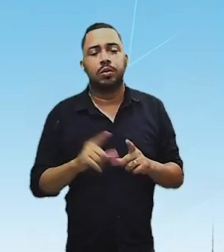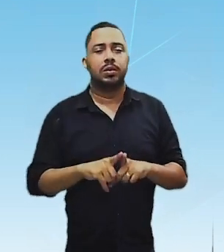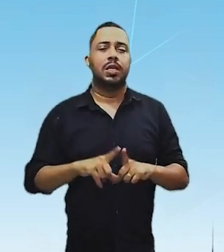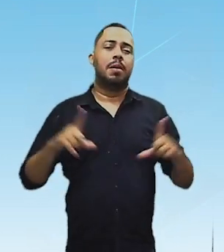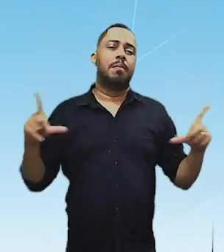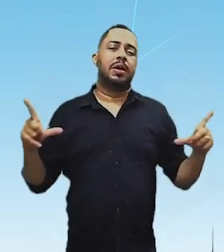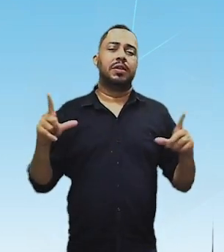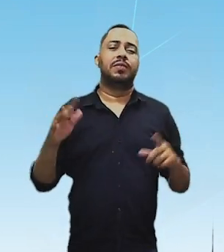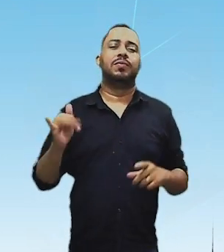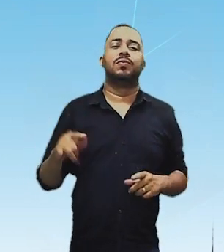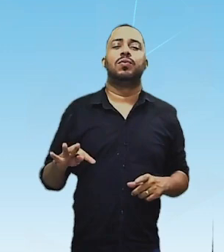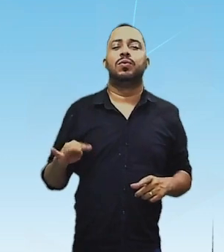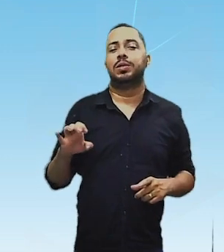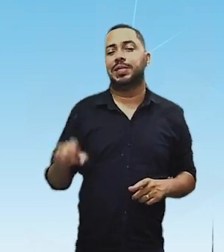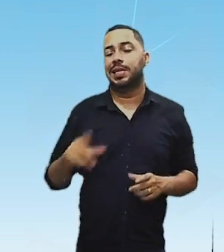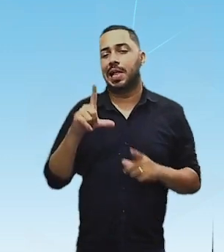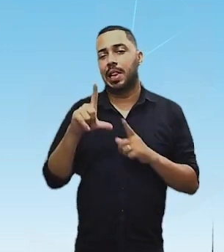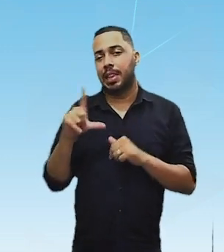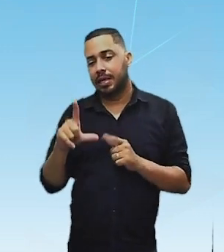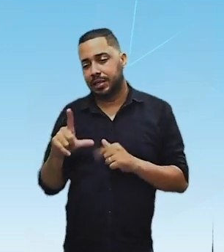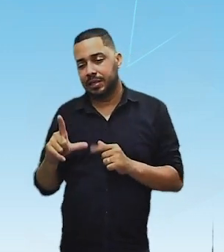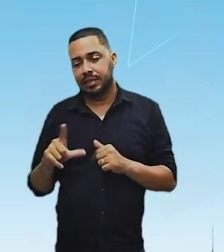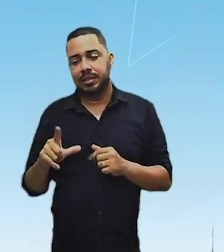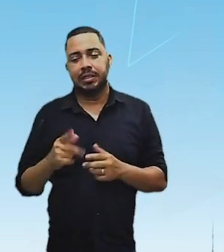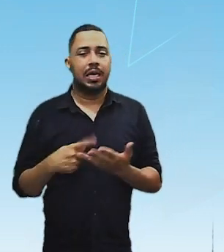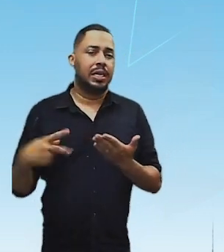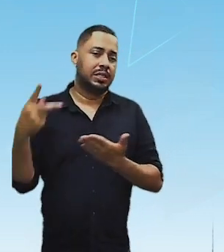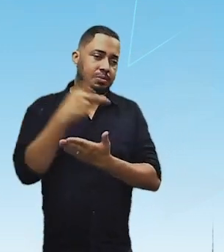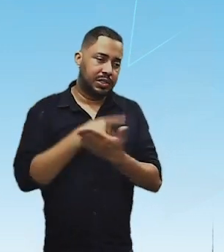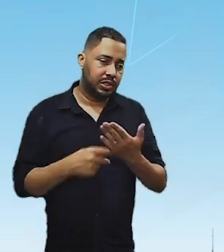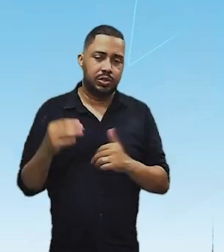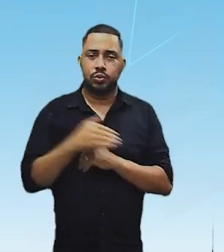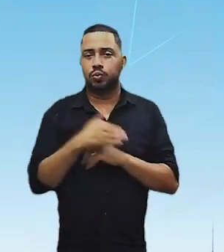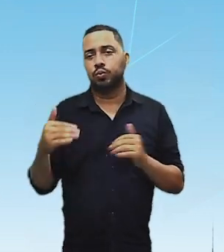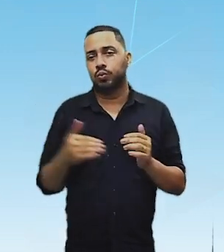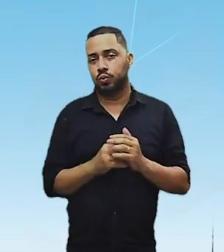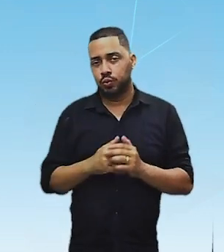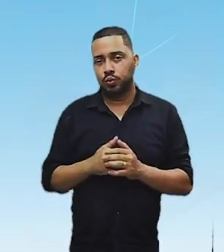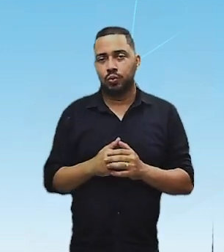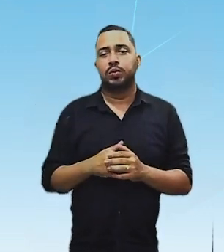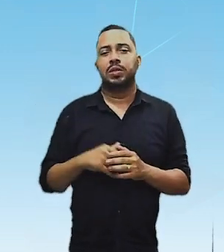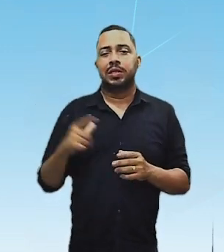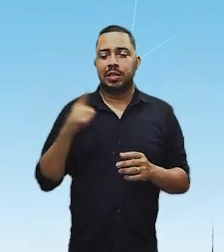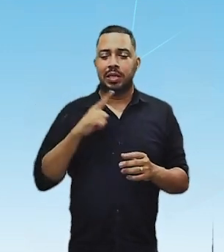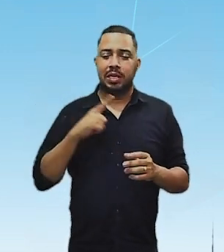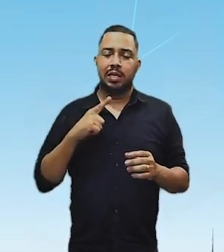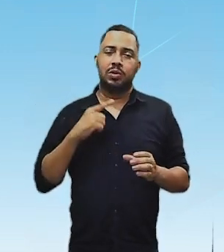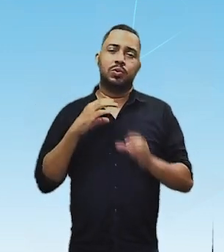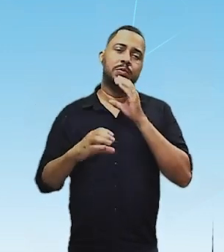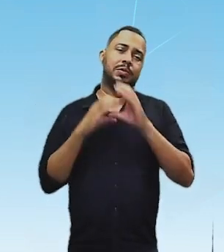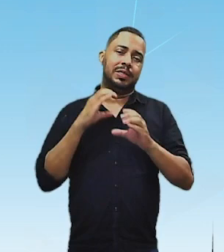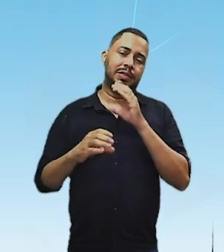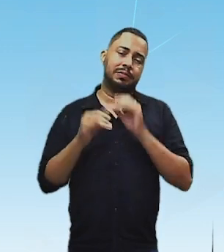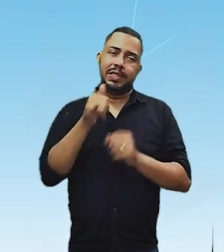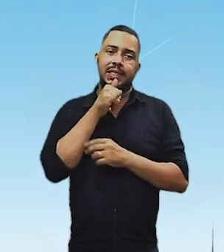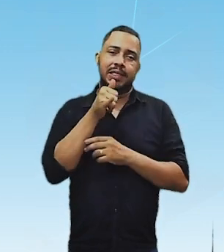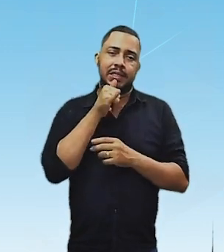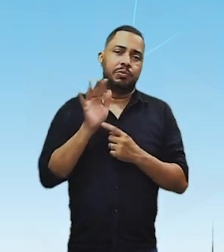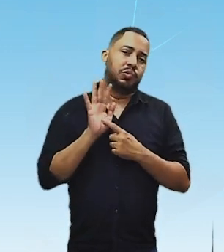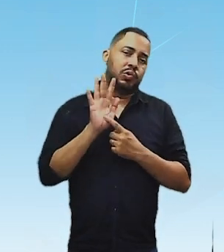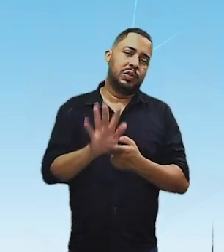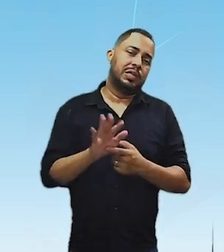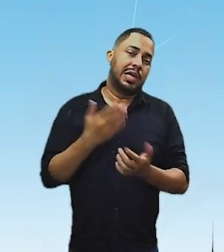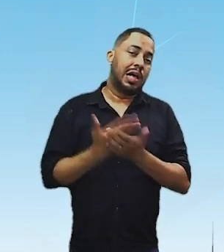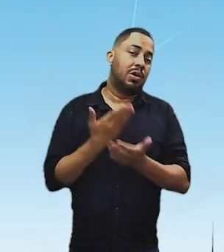da fonte, a letra, as imagens, tudo isso está se comunicando. Por exemplo, mostramos na